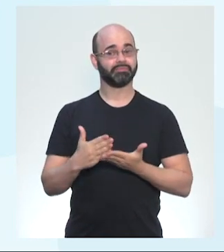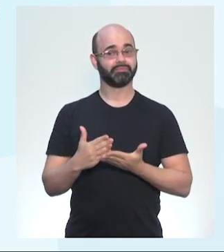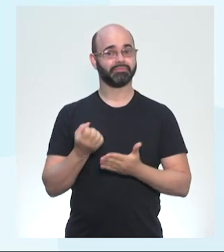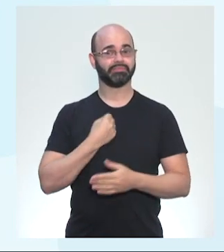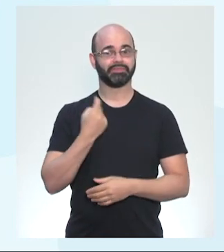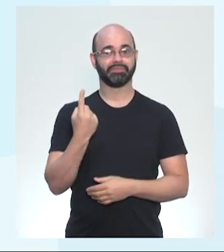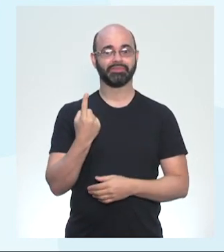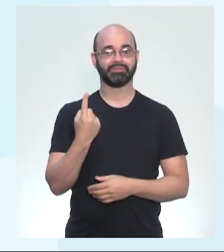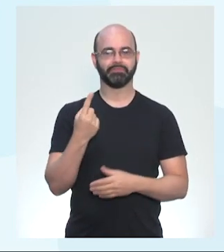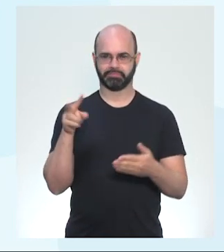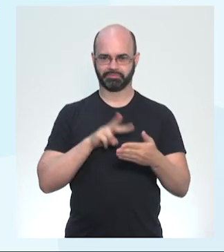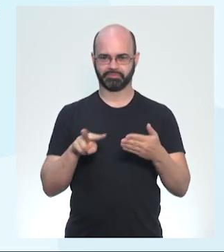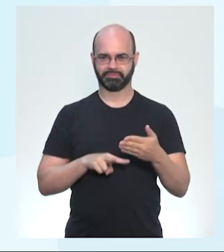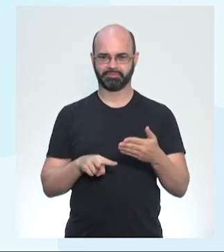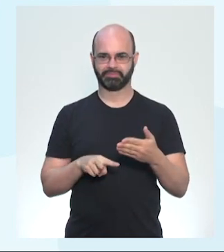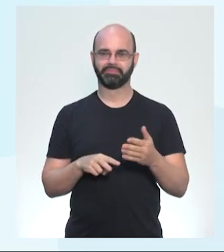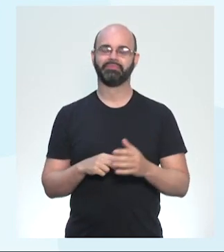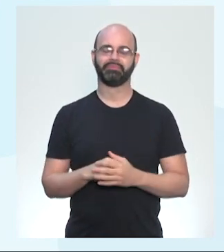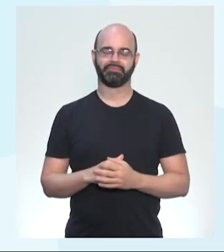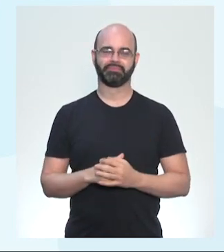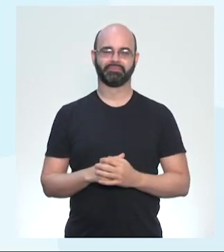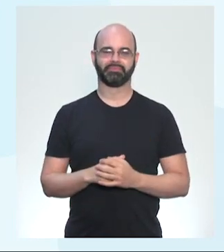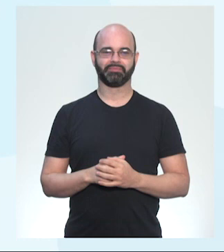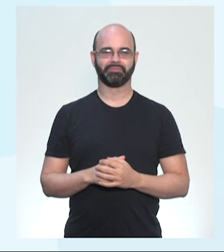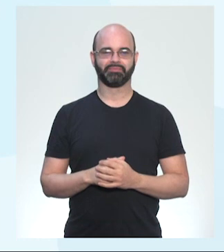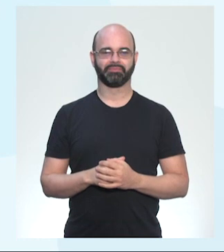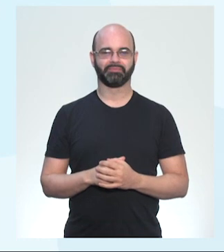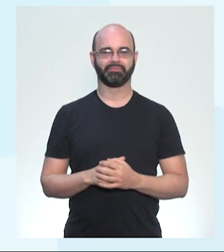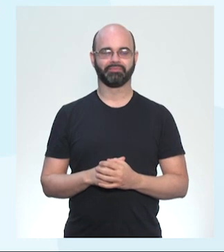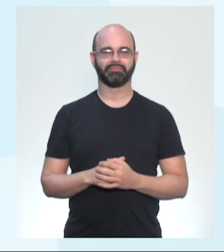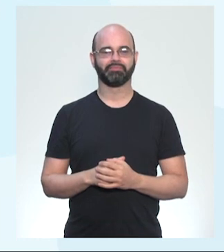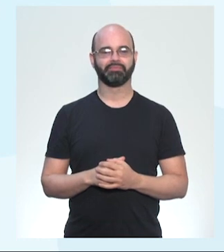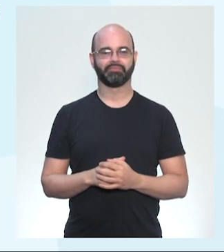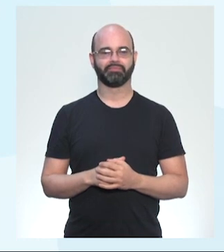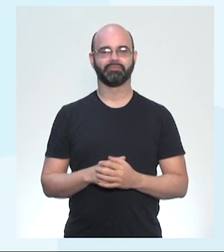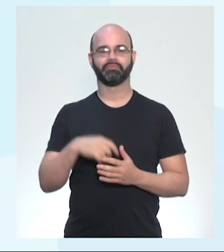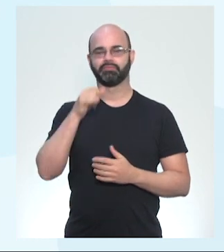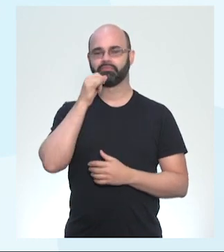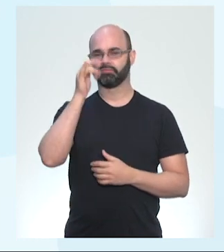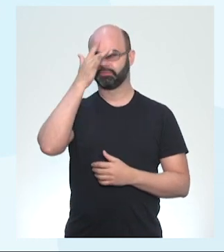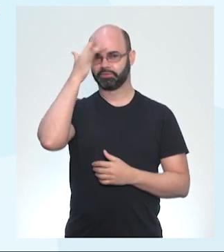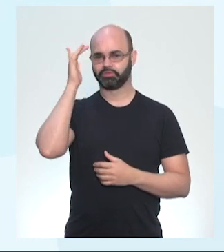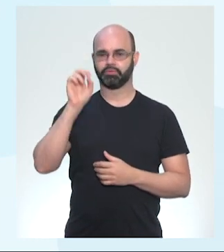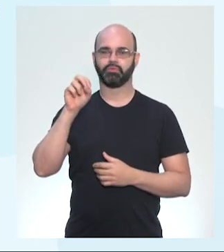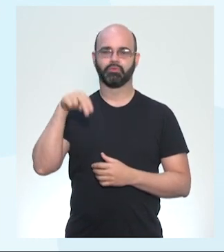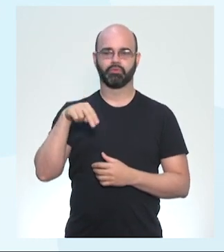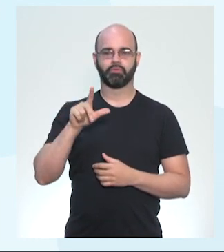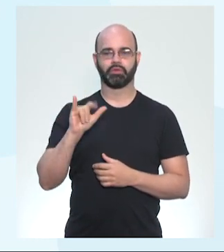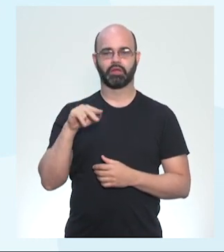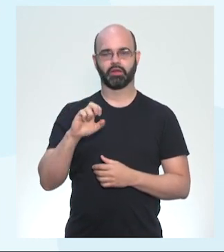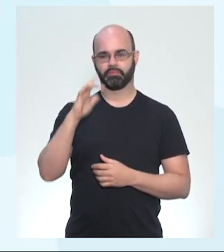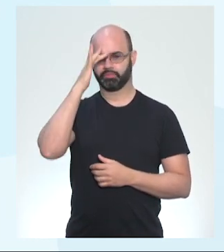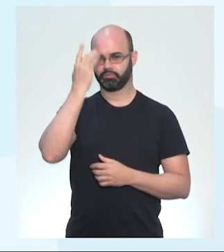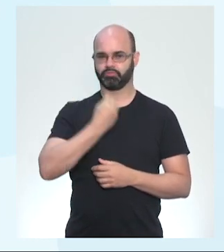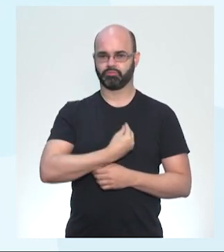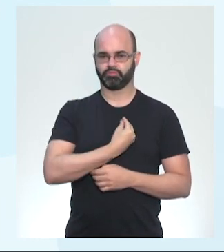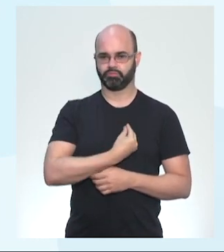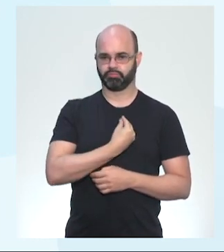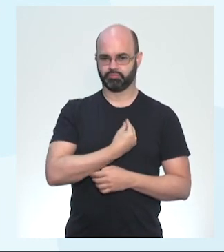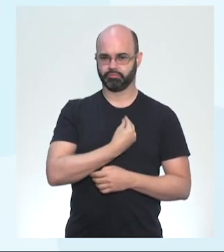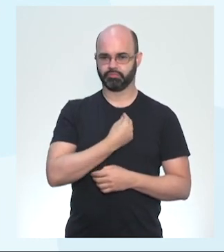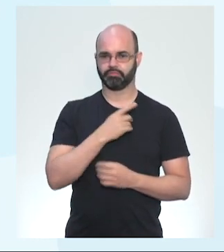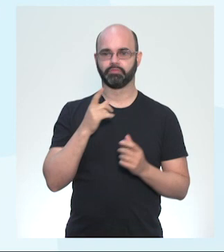Vivi. Vamos fazer a leitura? Bora! Bora lá, então. O número de pessoas que ficam online pelo menos uma vez ao dia é